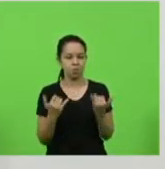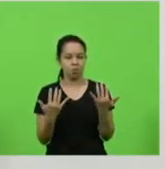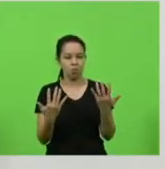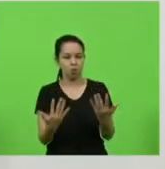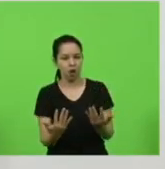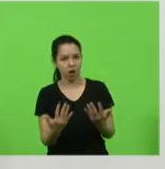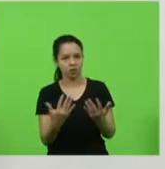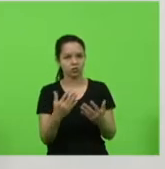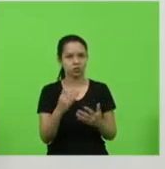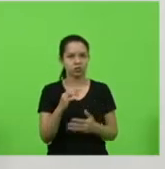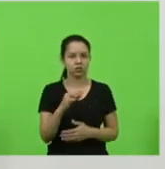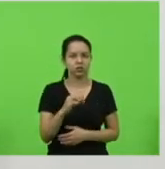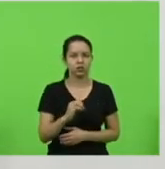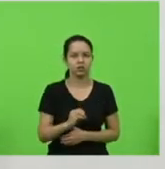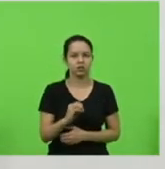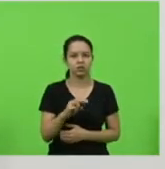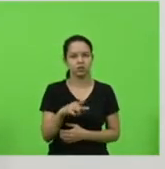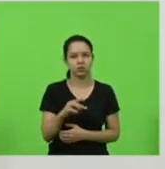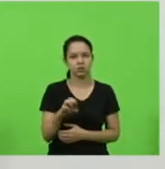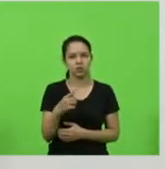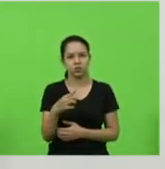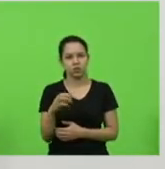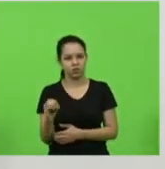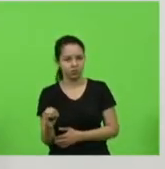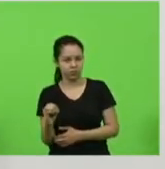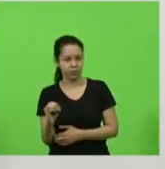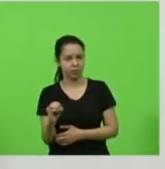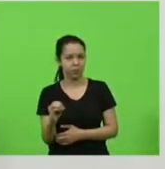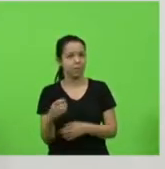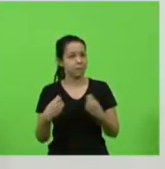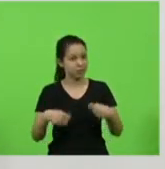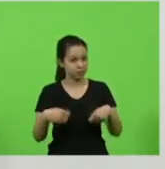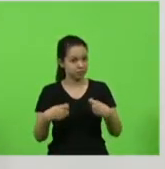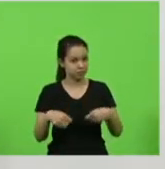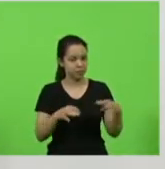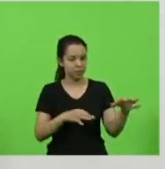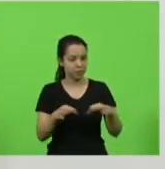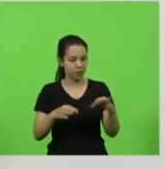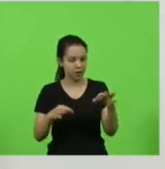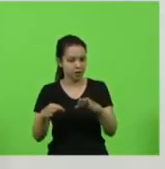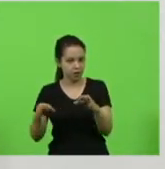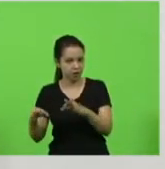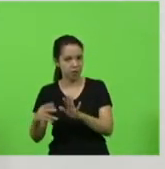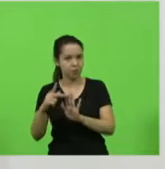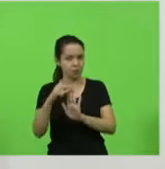Itajaí, é necessário se fazer um projeto com